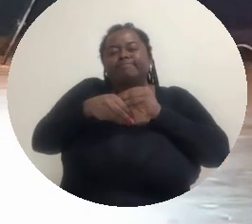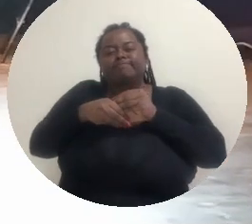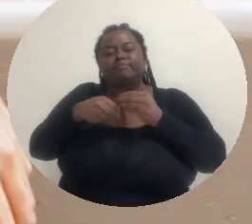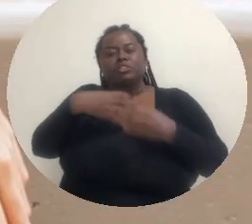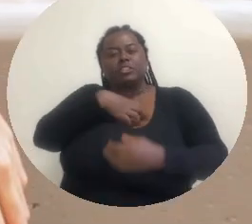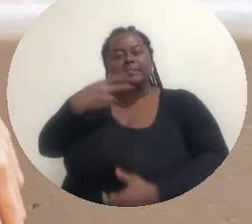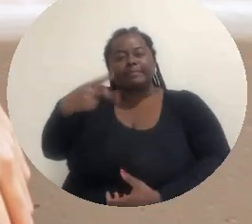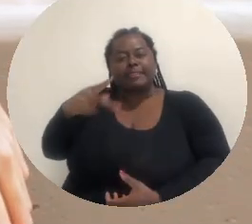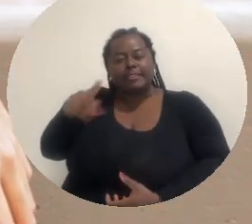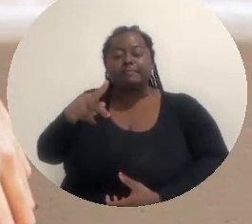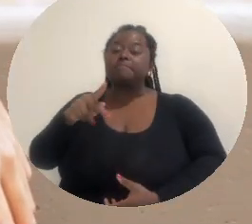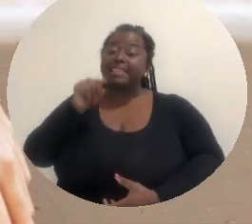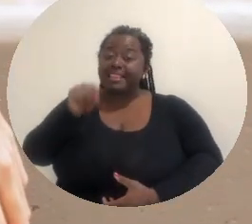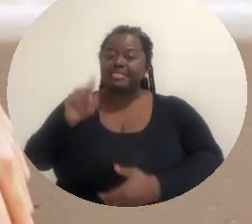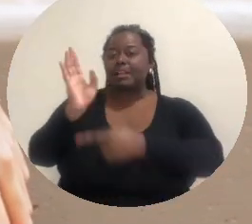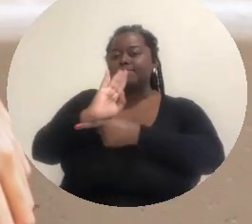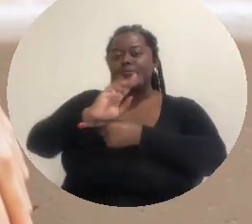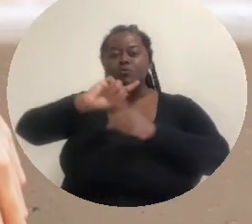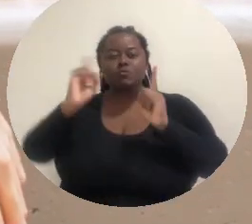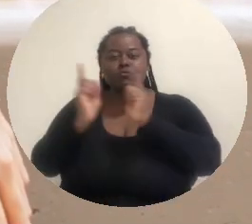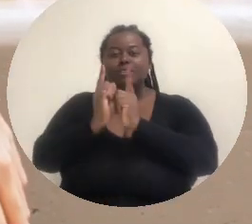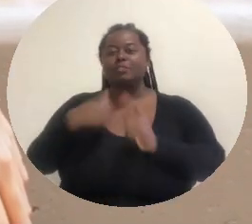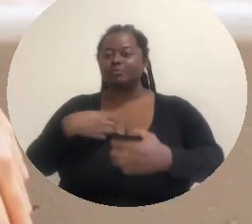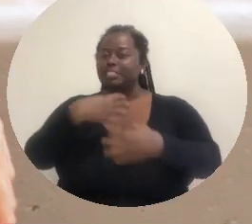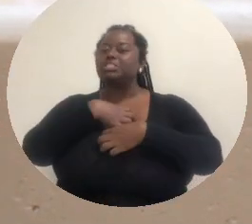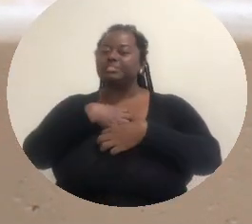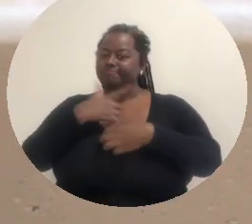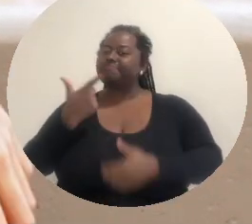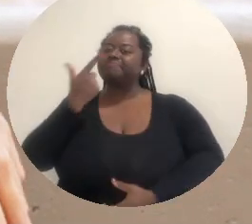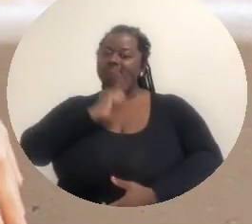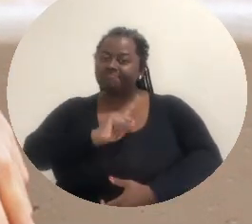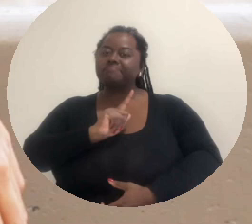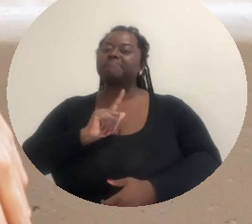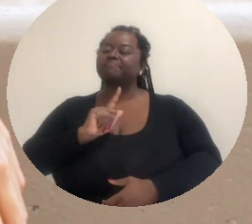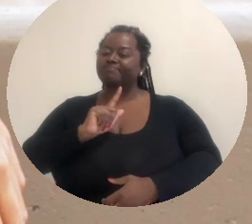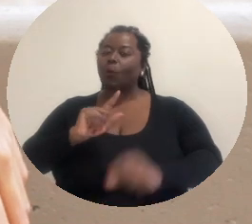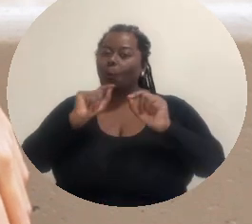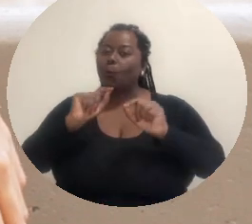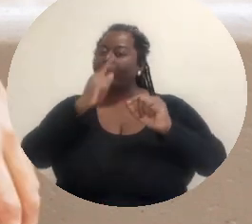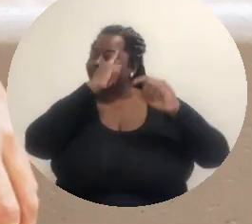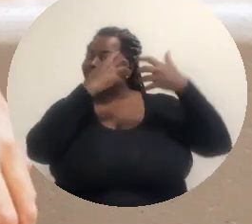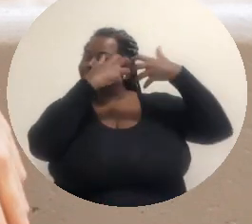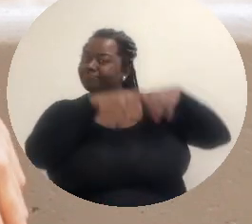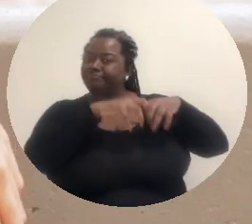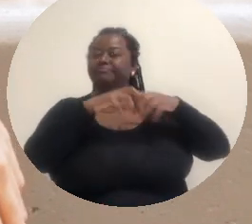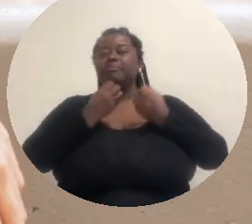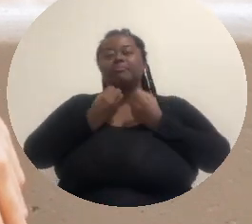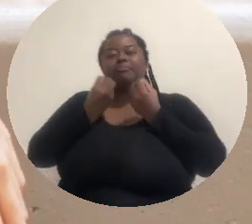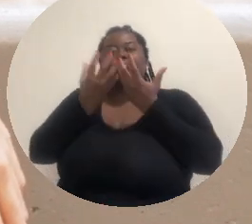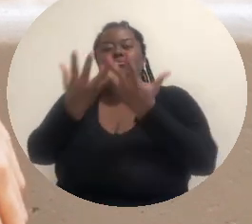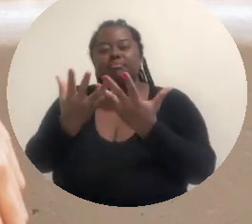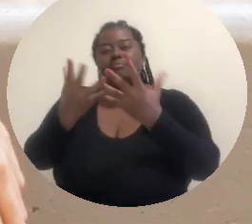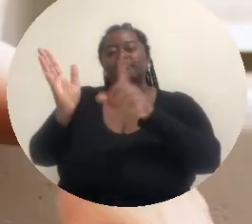um dos curtas que eu me senti que eu consegui fazer, conseguimos colocar aquilo que estávamos pensando